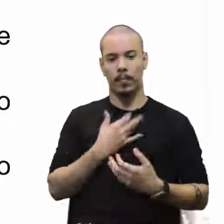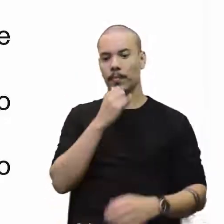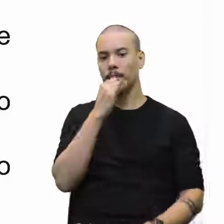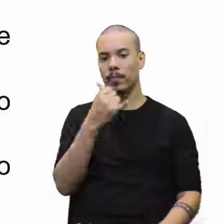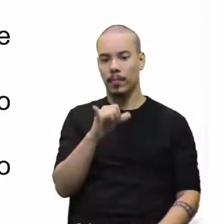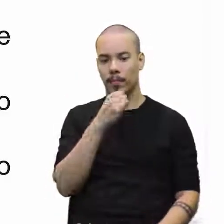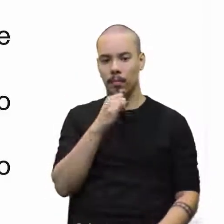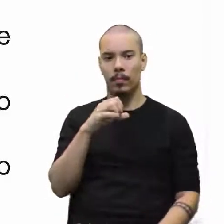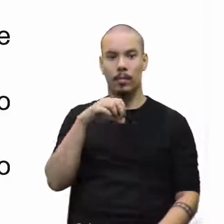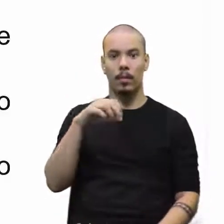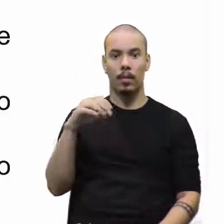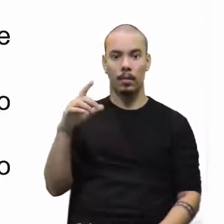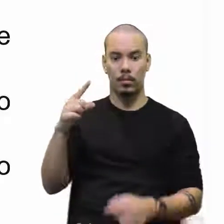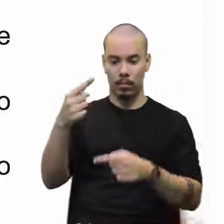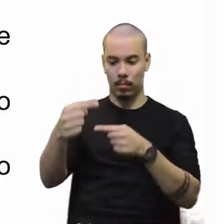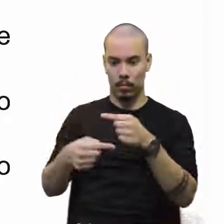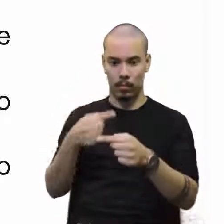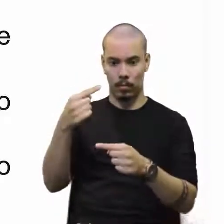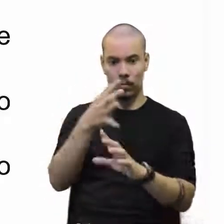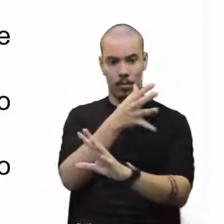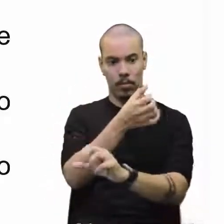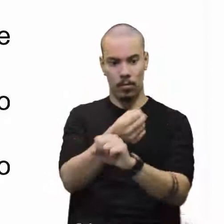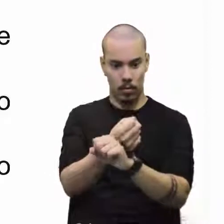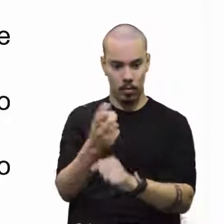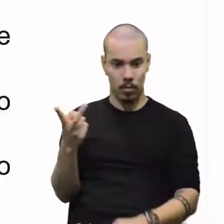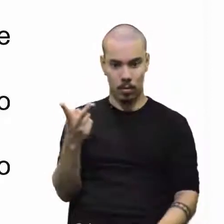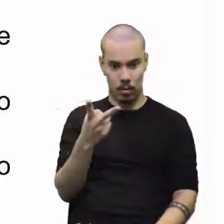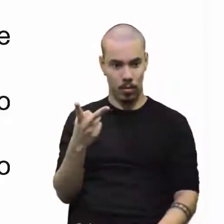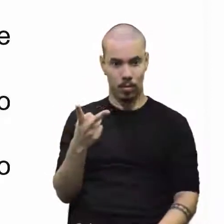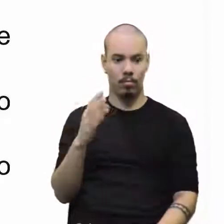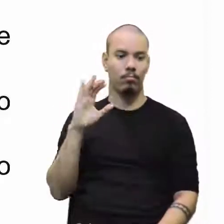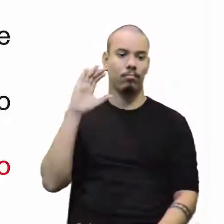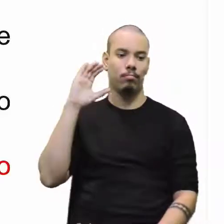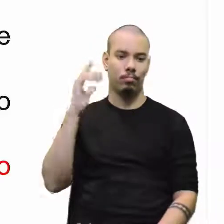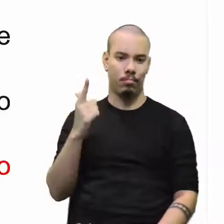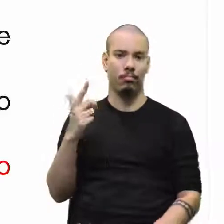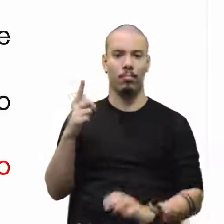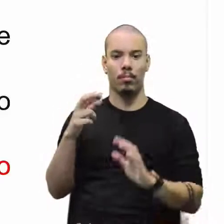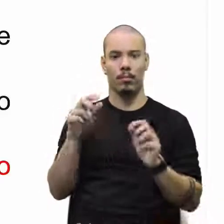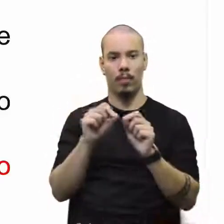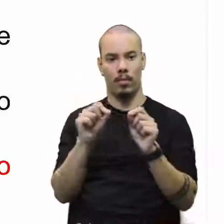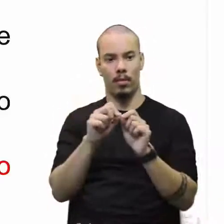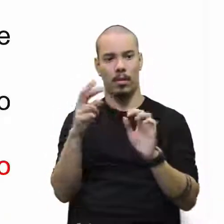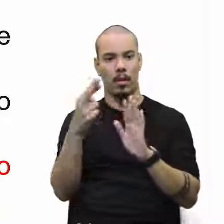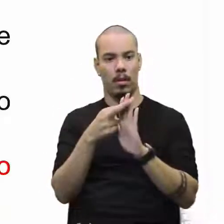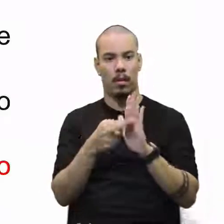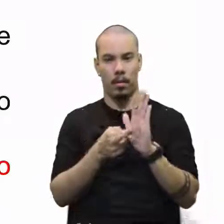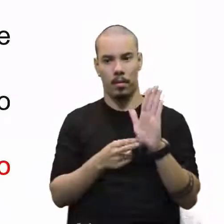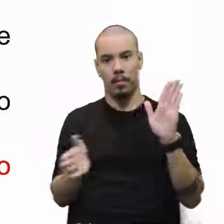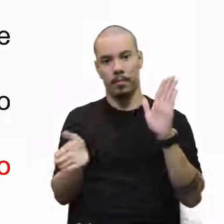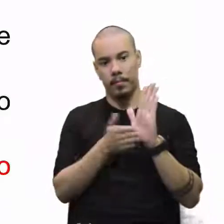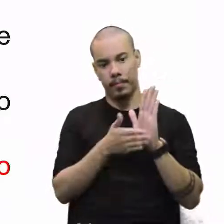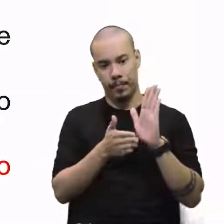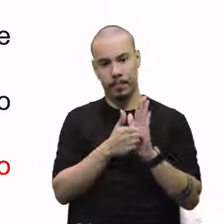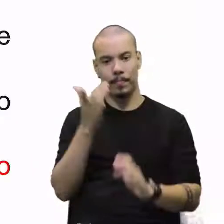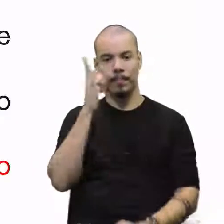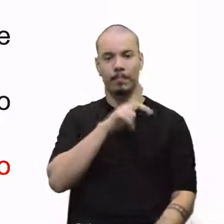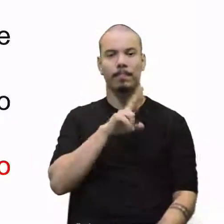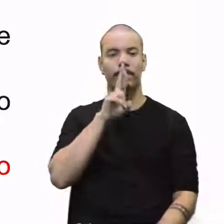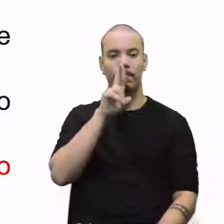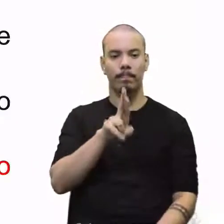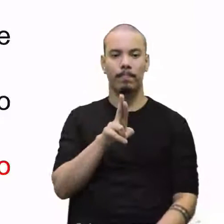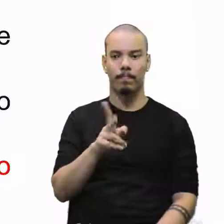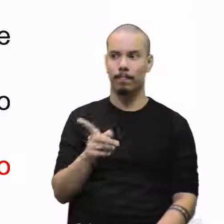elétrica no anel, causando uma força de repulsão entre o anel e o ímã. Então aí vai ter que fazer a regrinha, né? A regrinha da mão, chegar